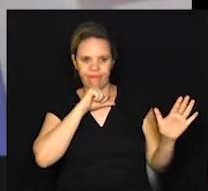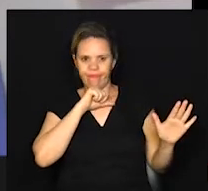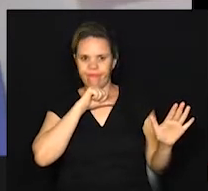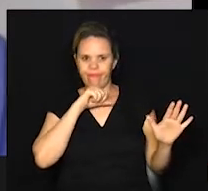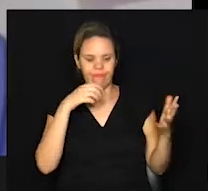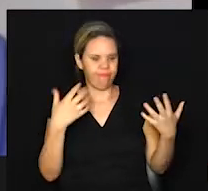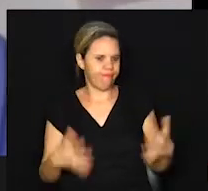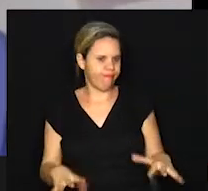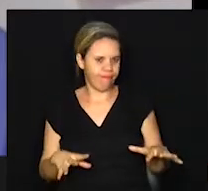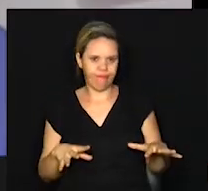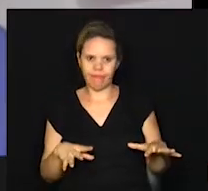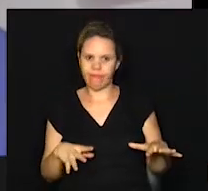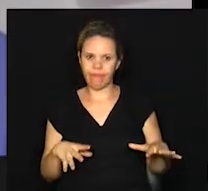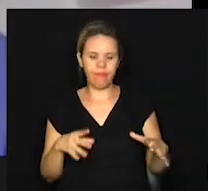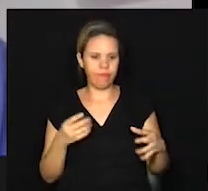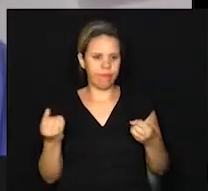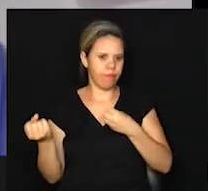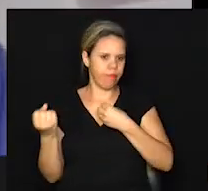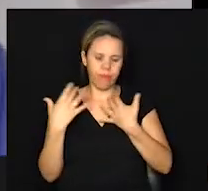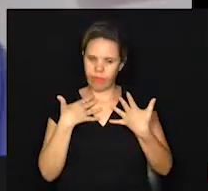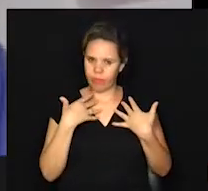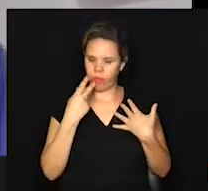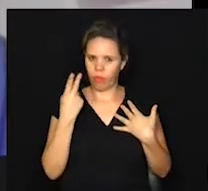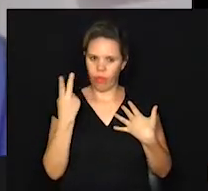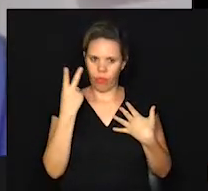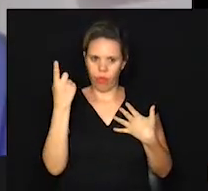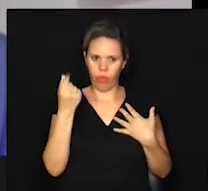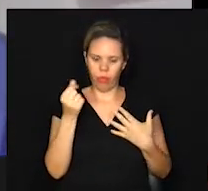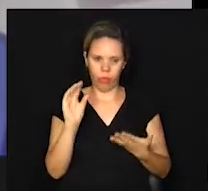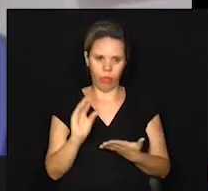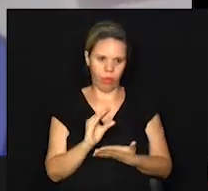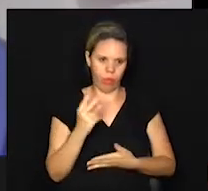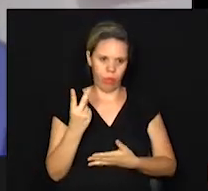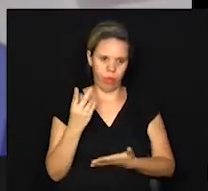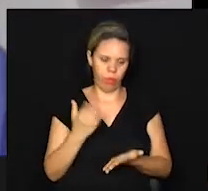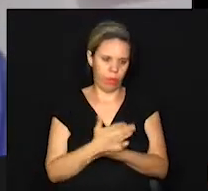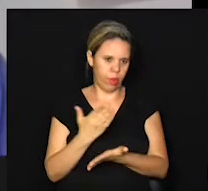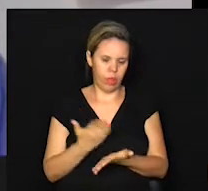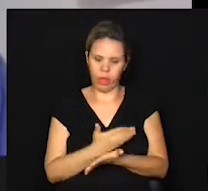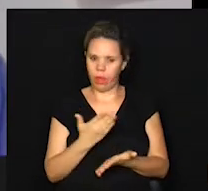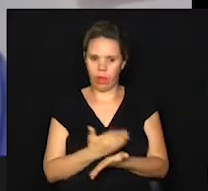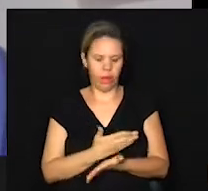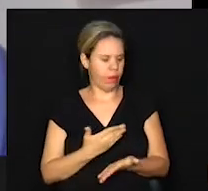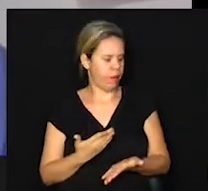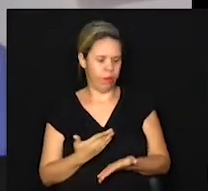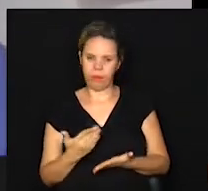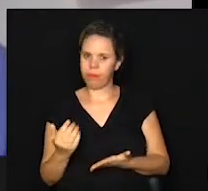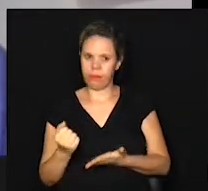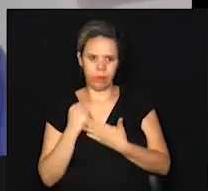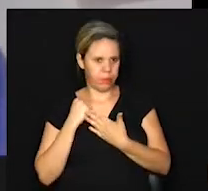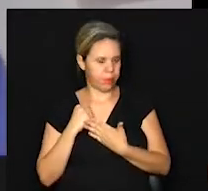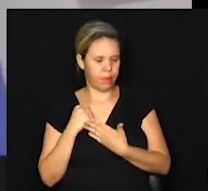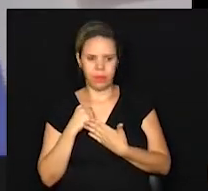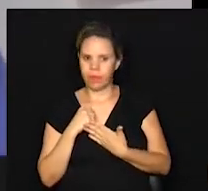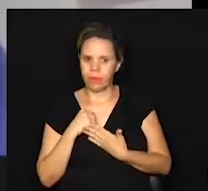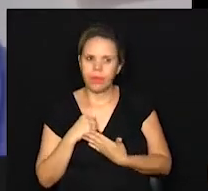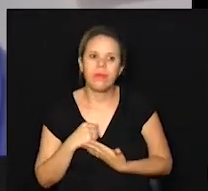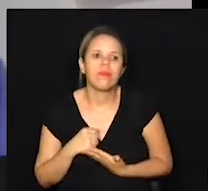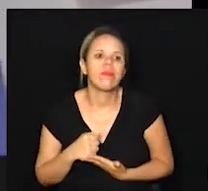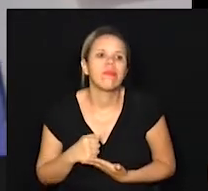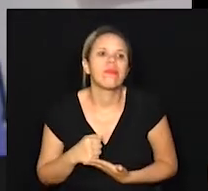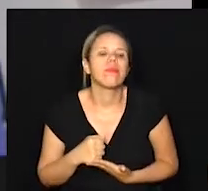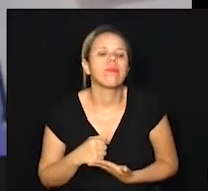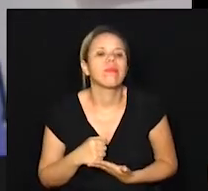quis nos dizer qual foi o valor do livro, não quis nos ajudar nesse sentido, inclusive de